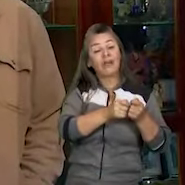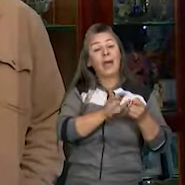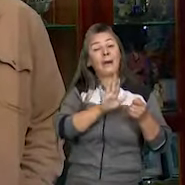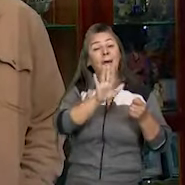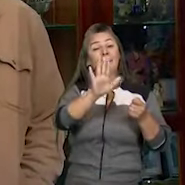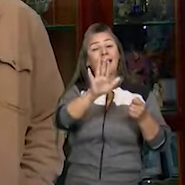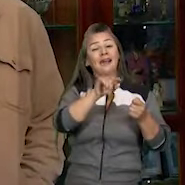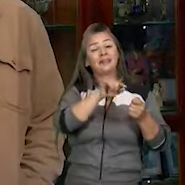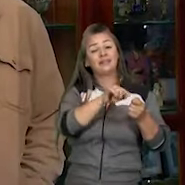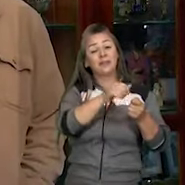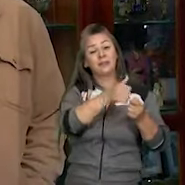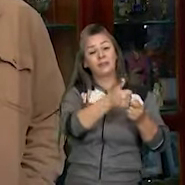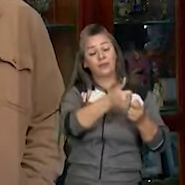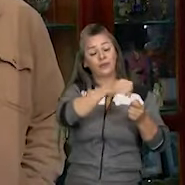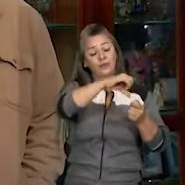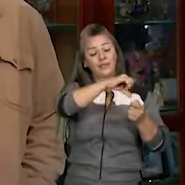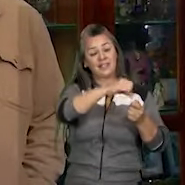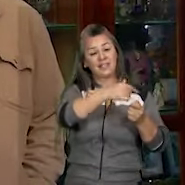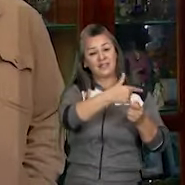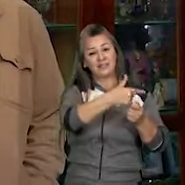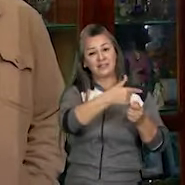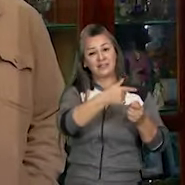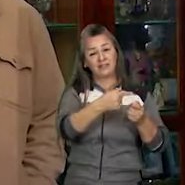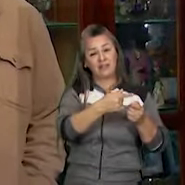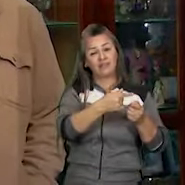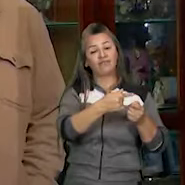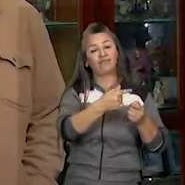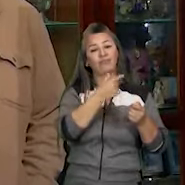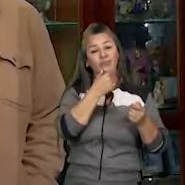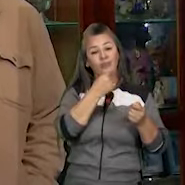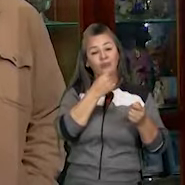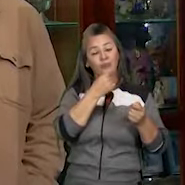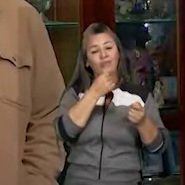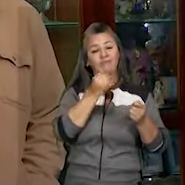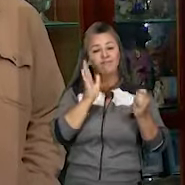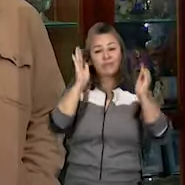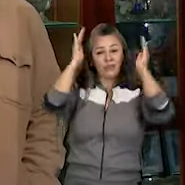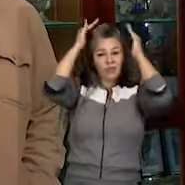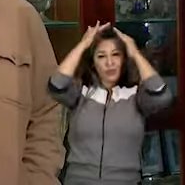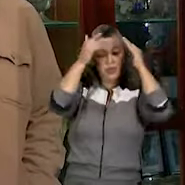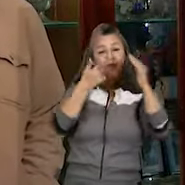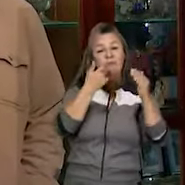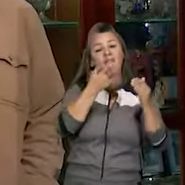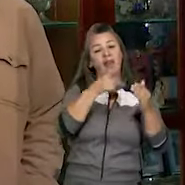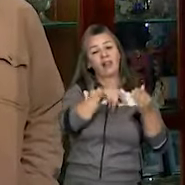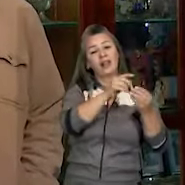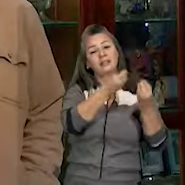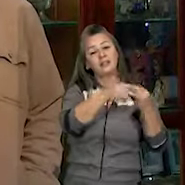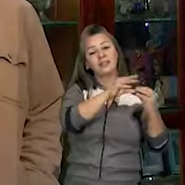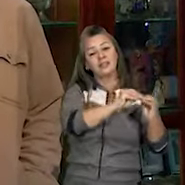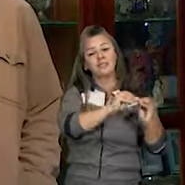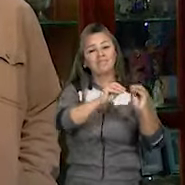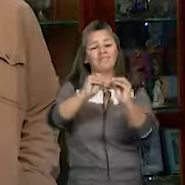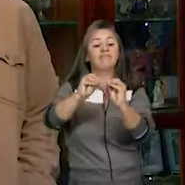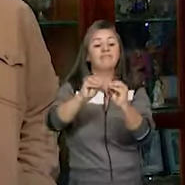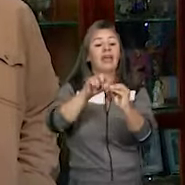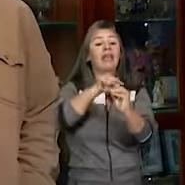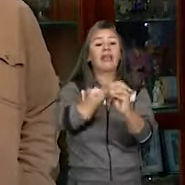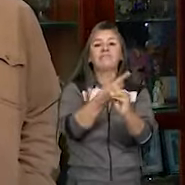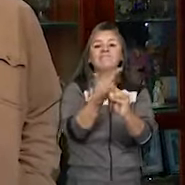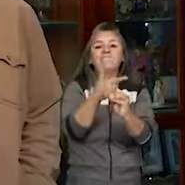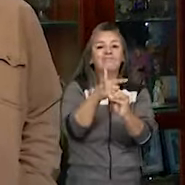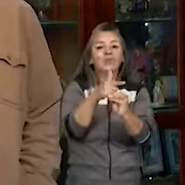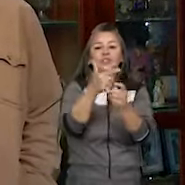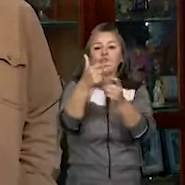da Arquidiocese de Belo Horizonte, pede que eles se retirem daquela capela e as Irmandades Negras vão para as periferias e favelas da